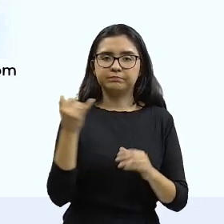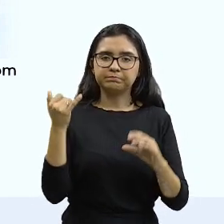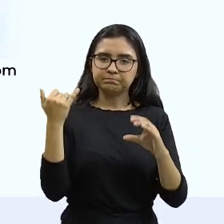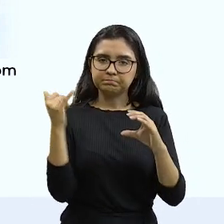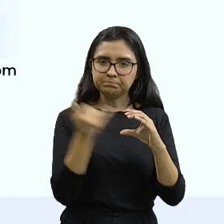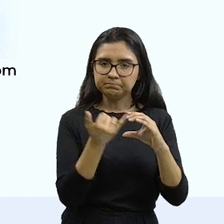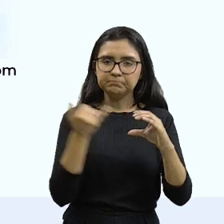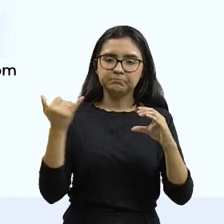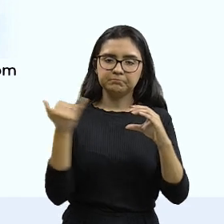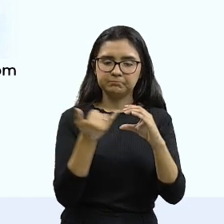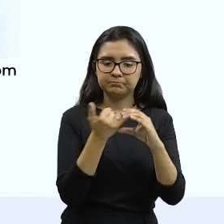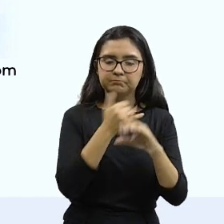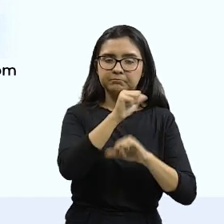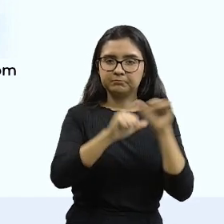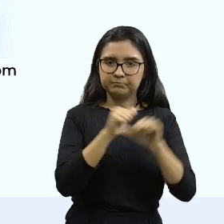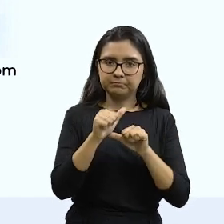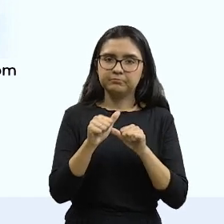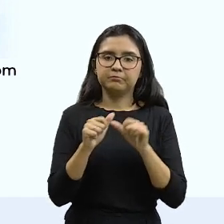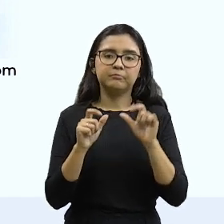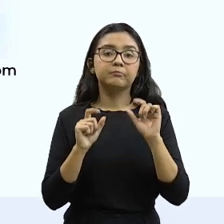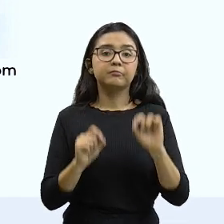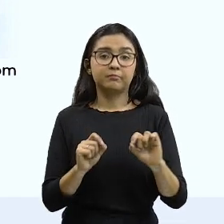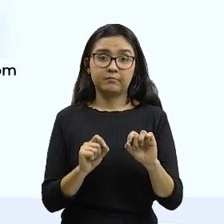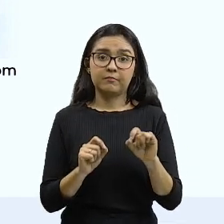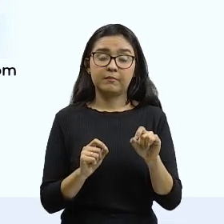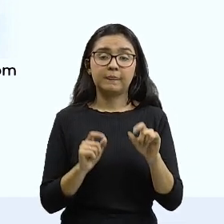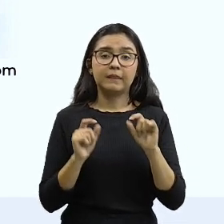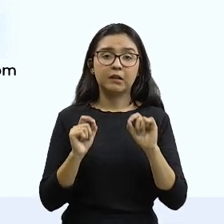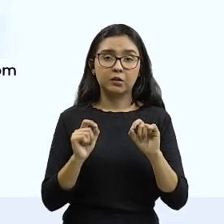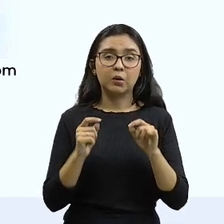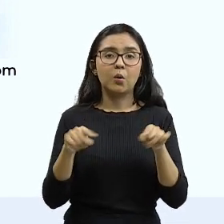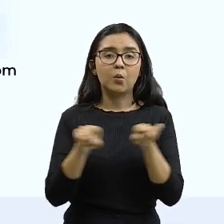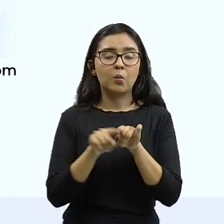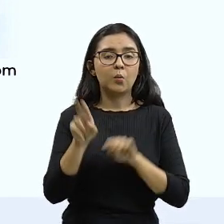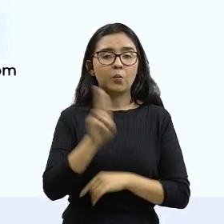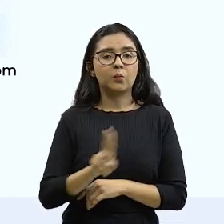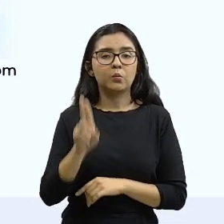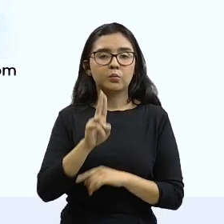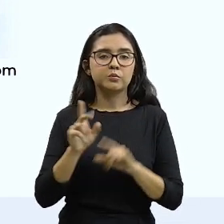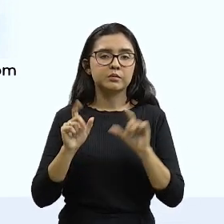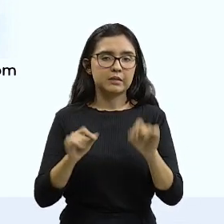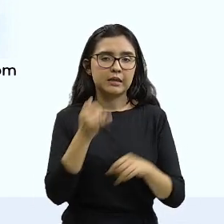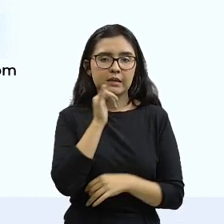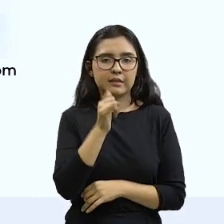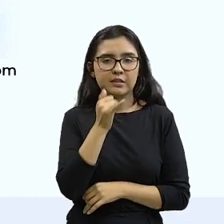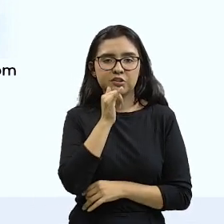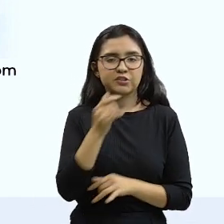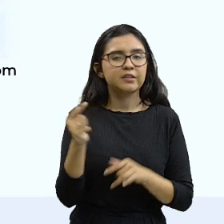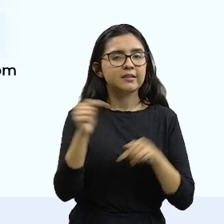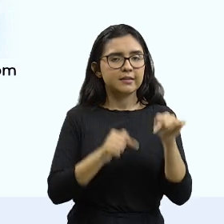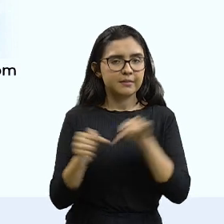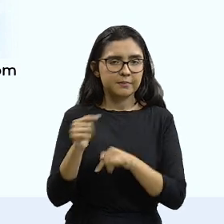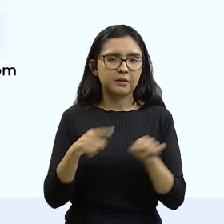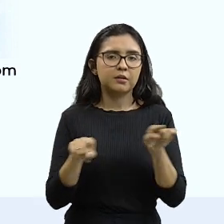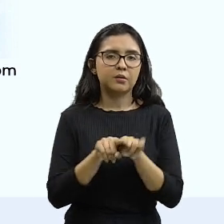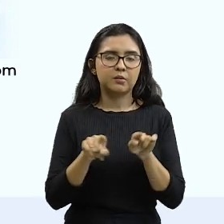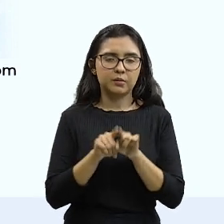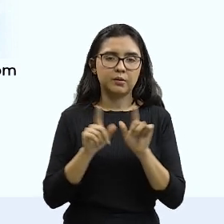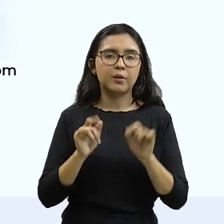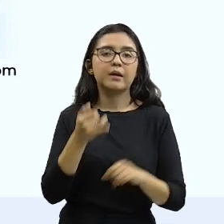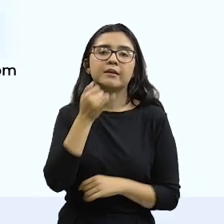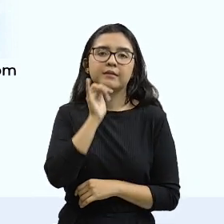Exemplo, baterias e pilhas utilizam energia química e transformam essa energia química em energia